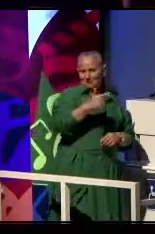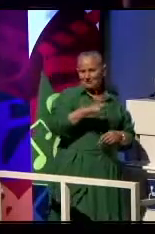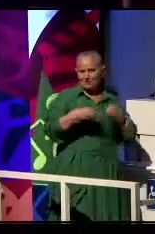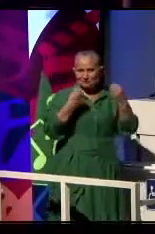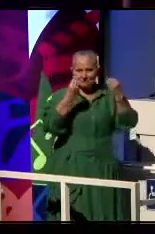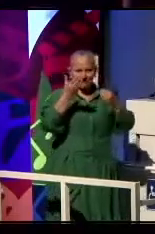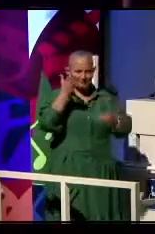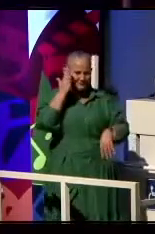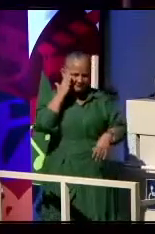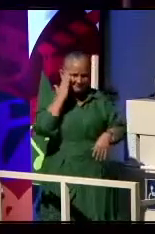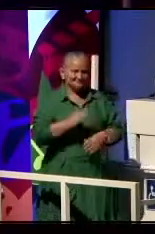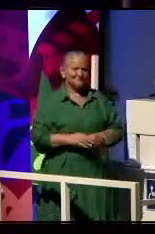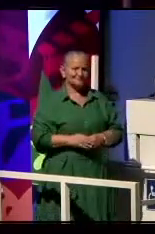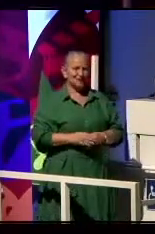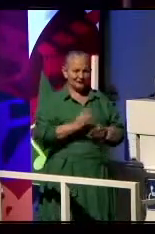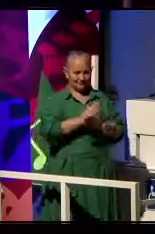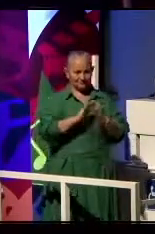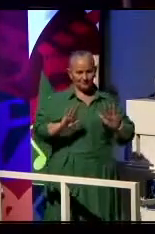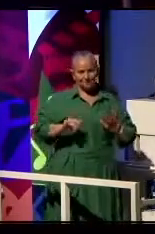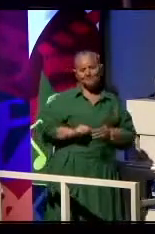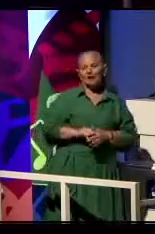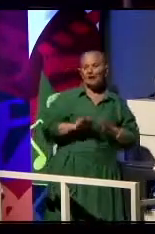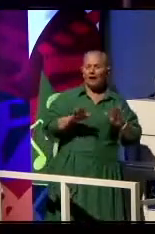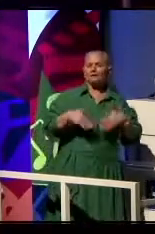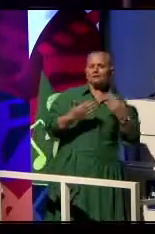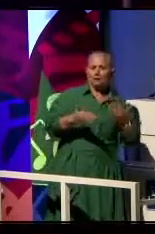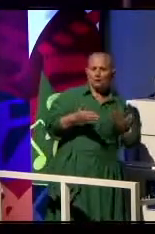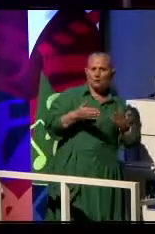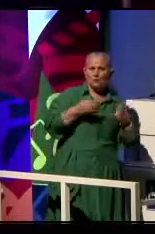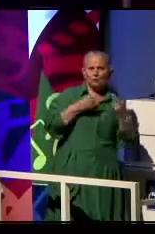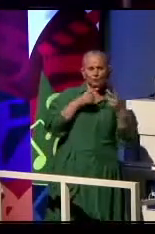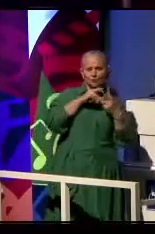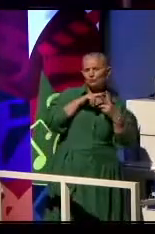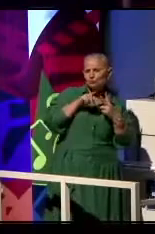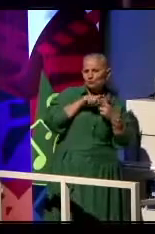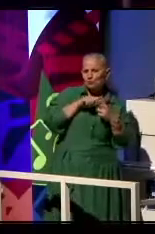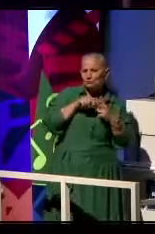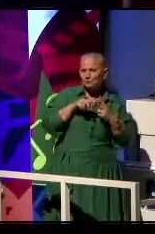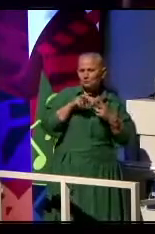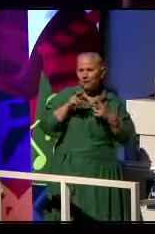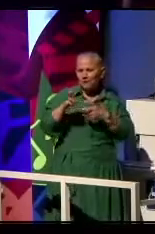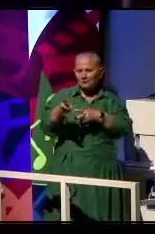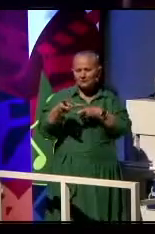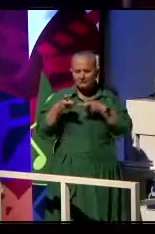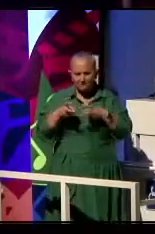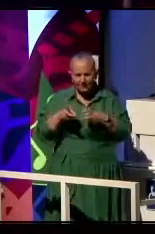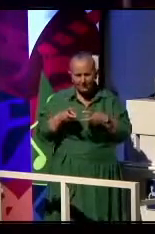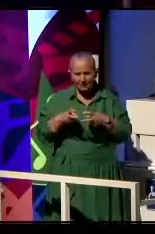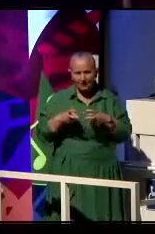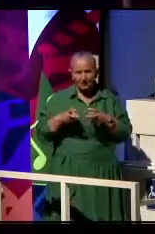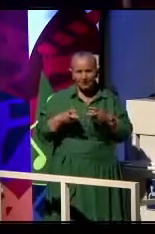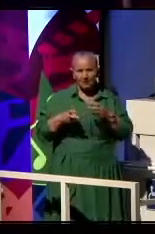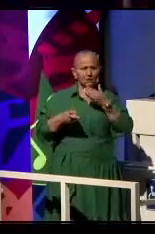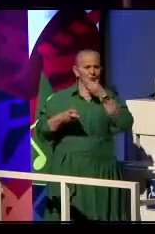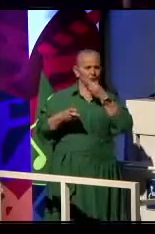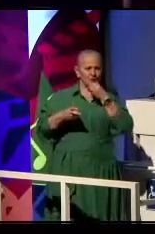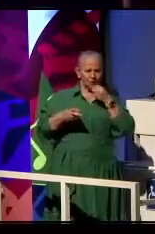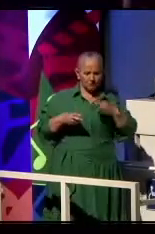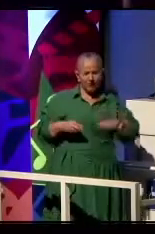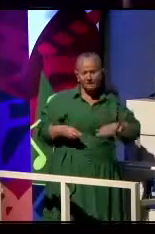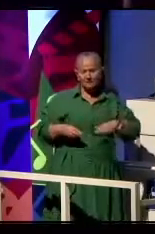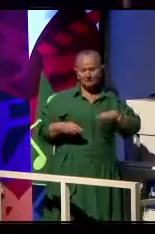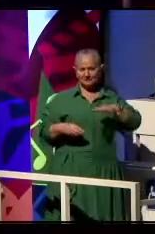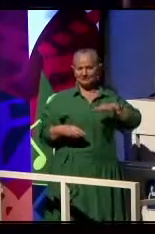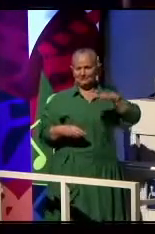Então, o Milton começou a perceber, né, que o Loborges, o jovem, o menino Loborges, já estava crescendo e se tornou um